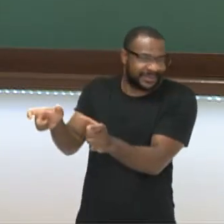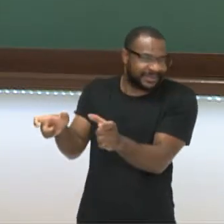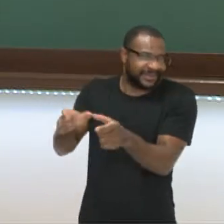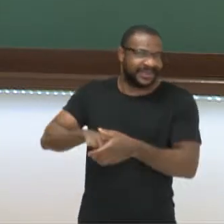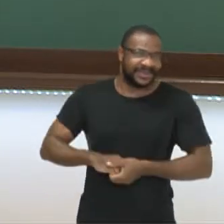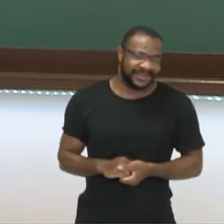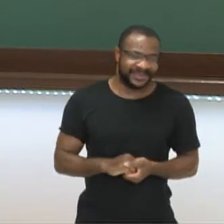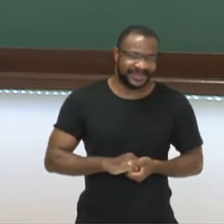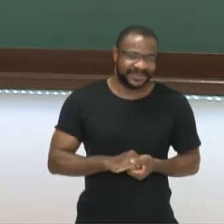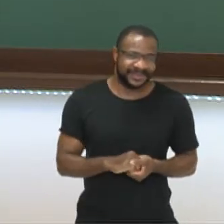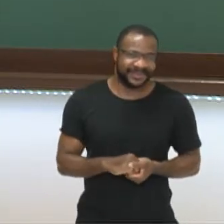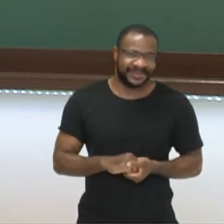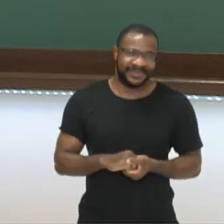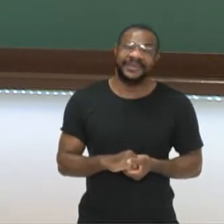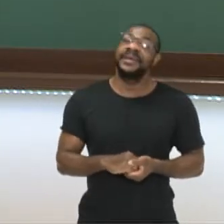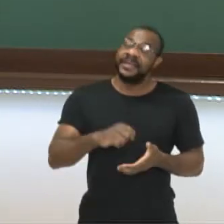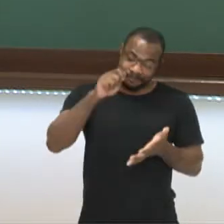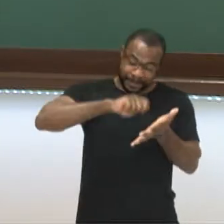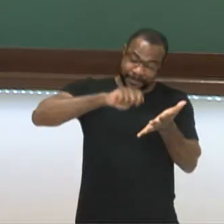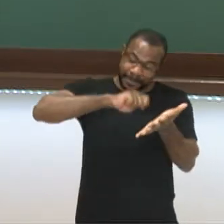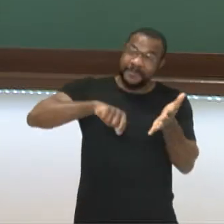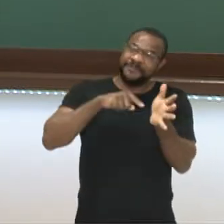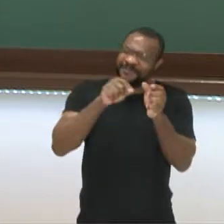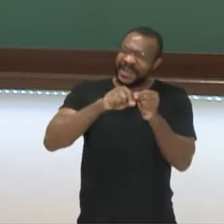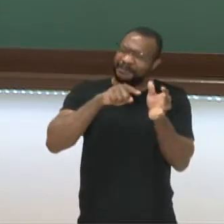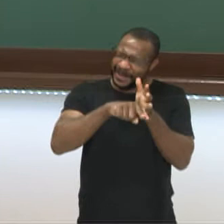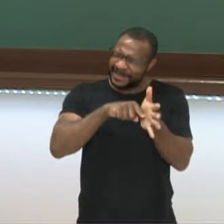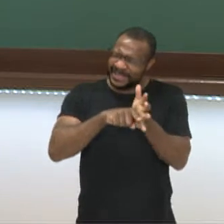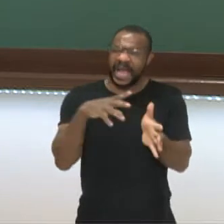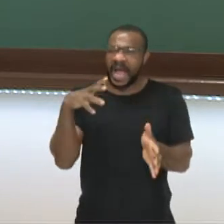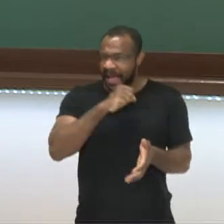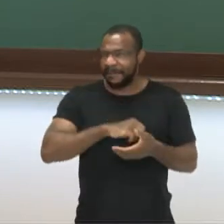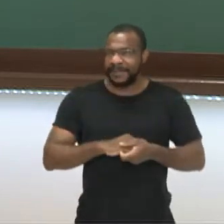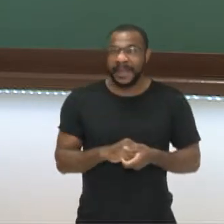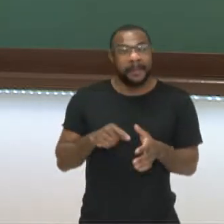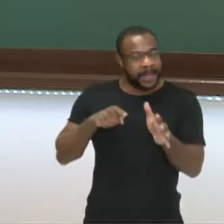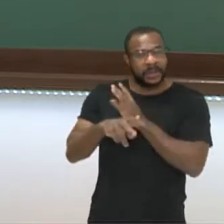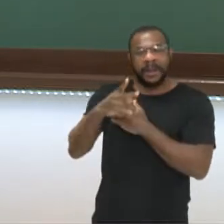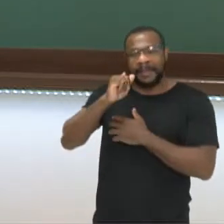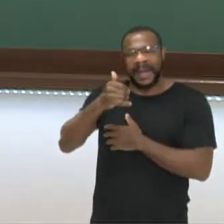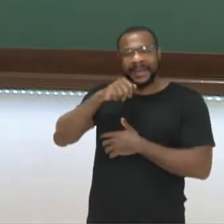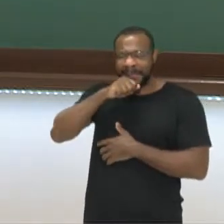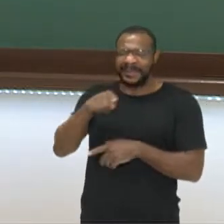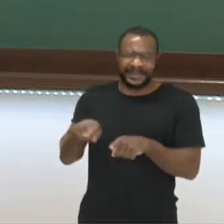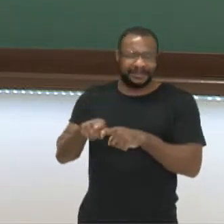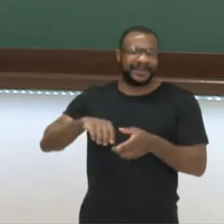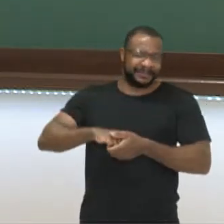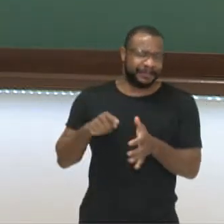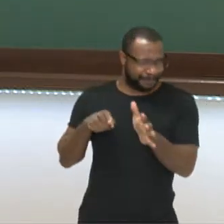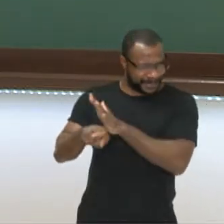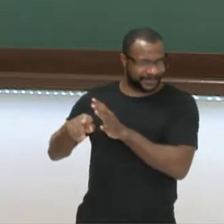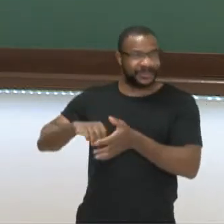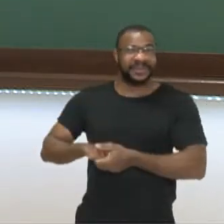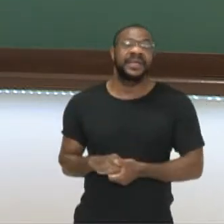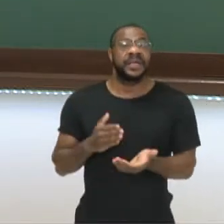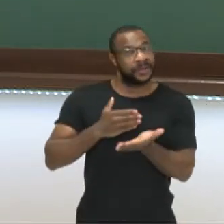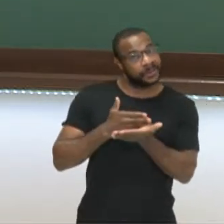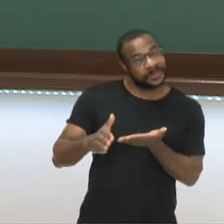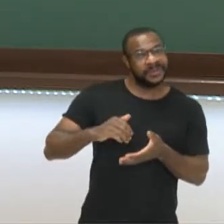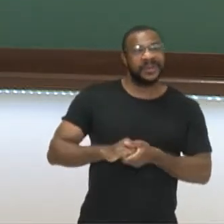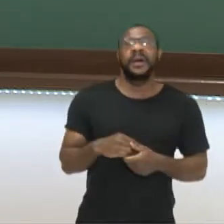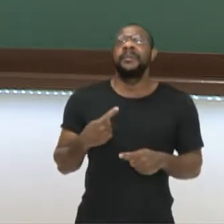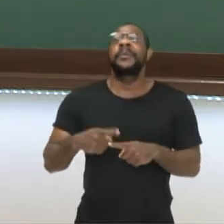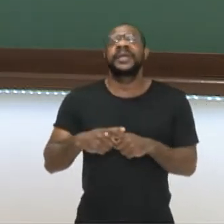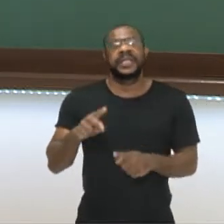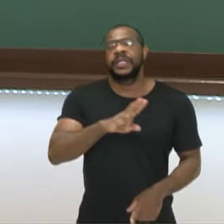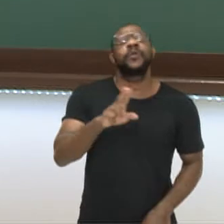pessoa? Vai lá, essa pesquisa, ou se você já sabe, já responda. Se não, boa maneira de você iniciar. Por que a história do seu